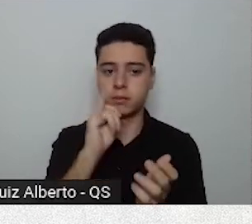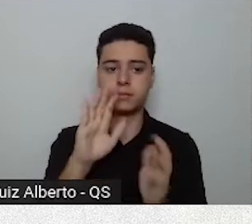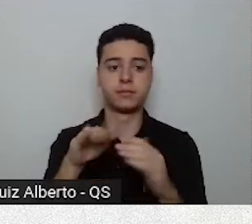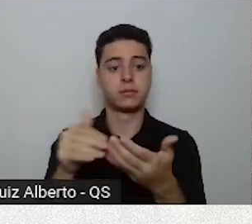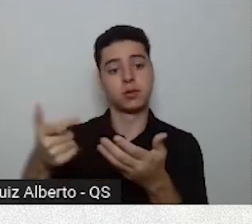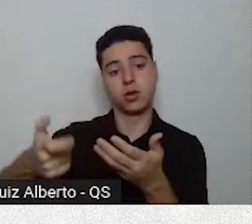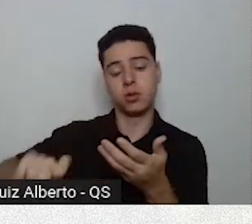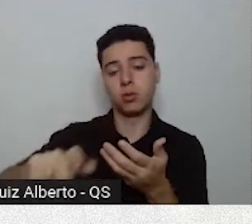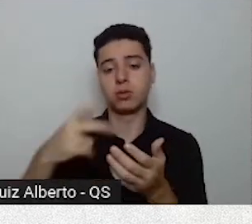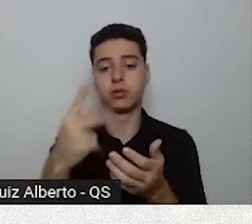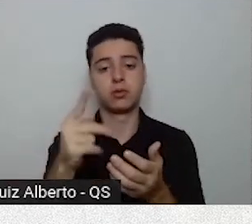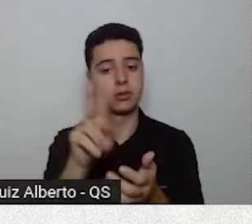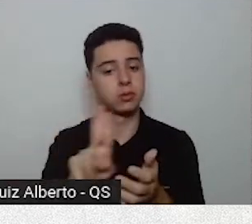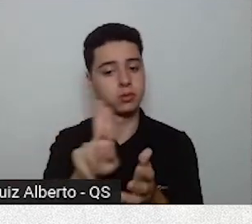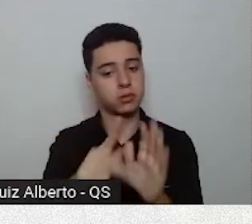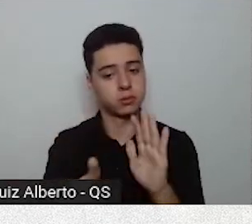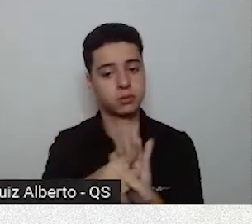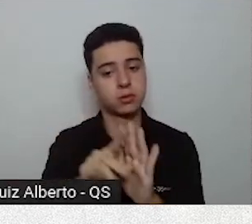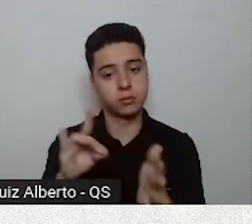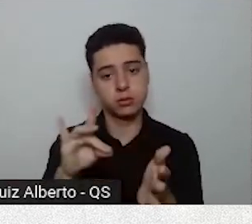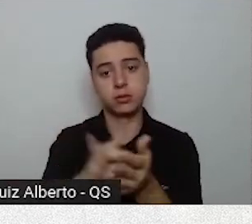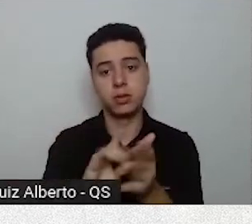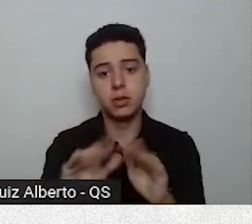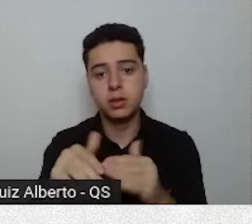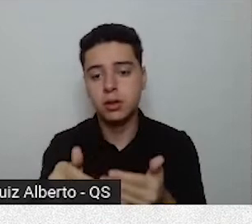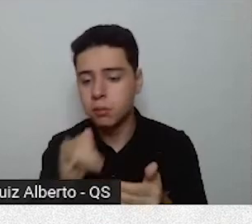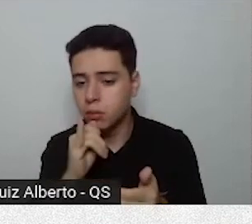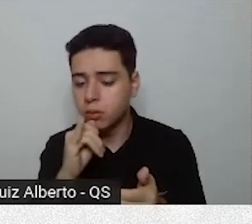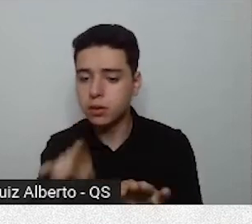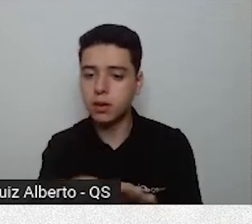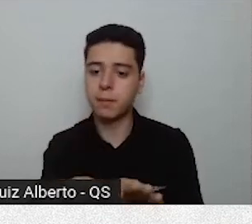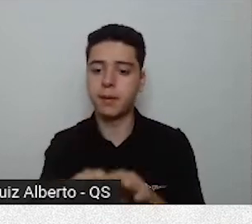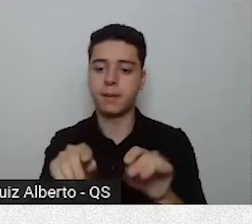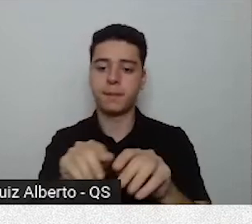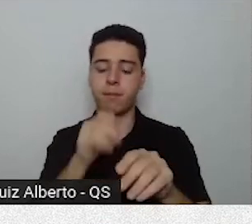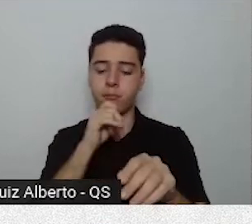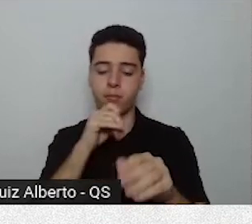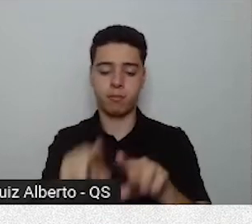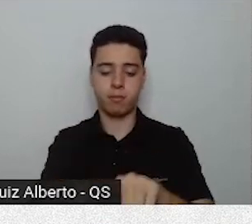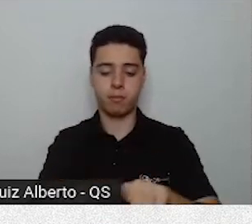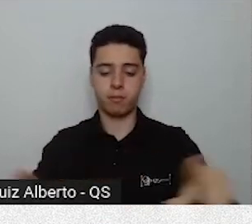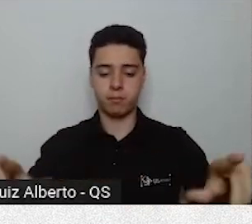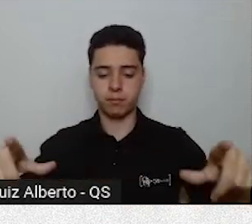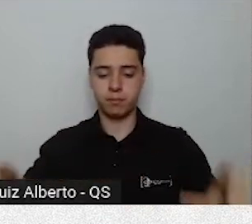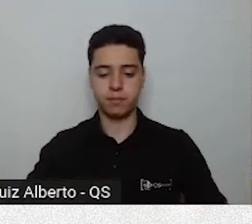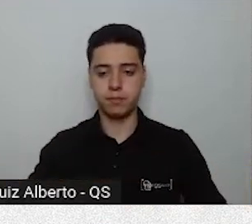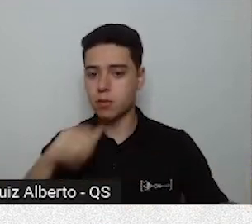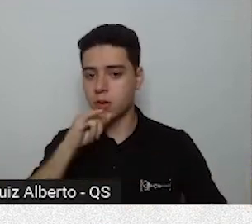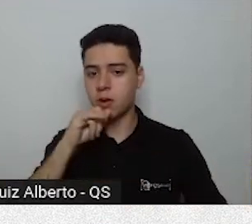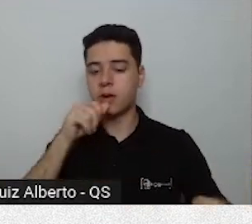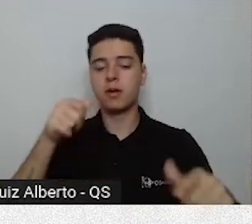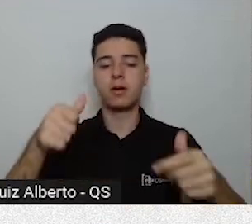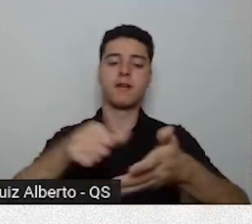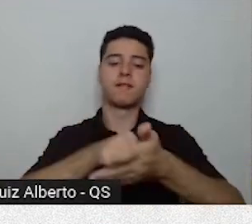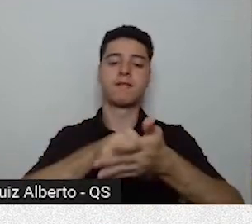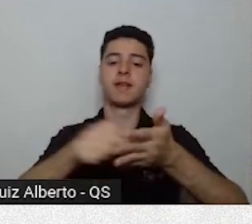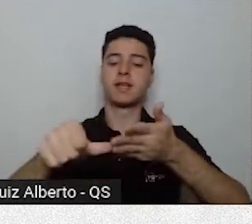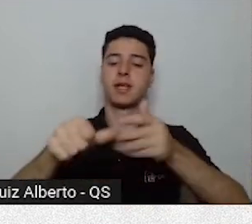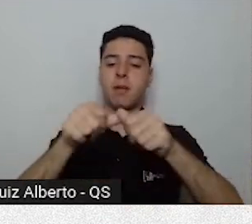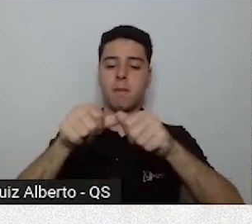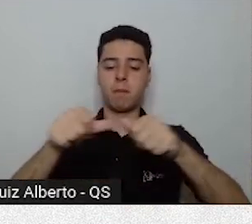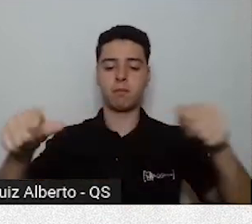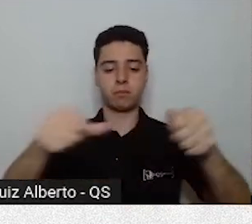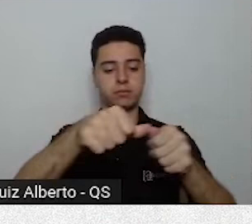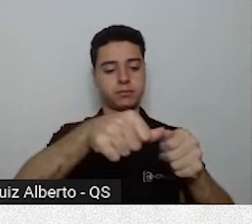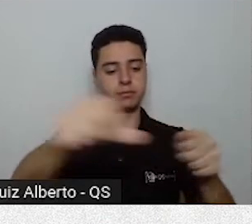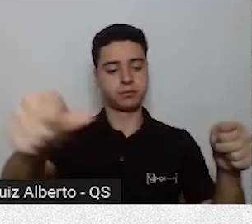mesmo. Recomendo que você tenha também uma prancheta e fita crepe para você poder prender o